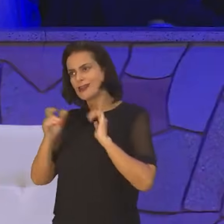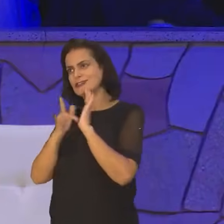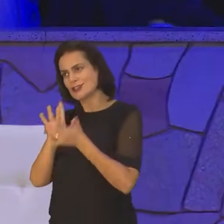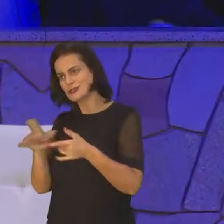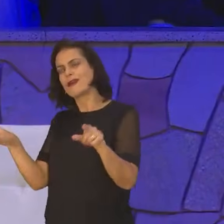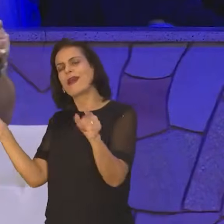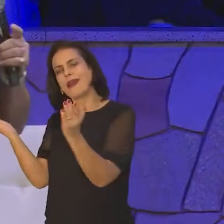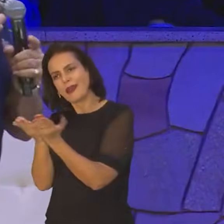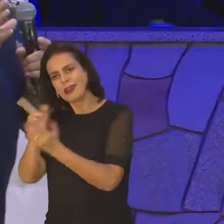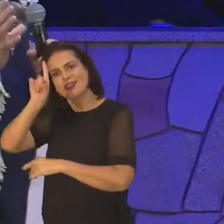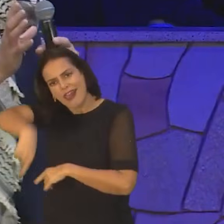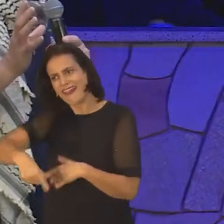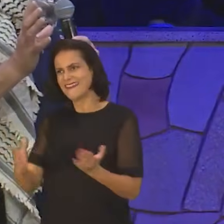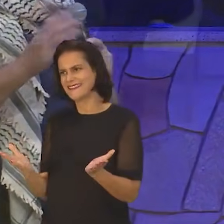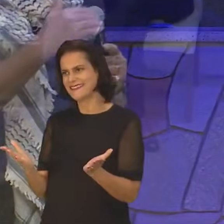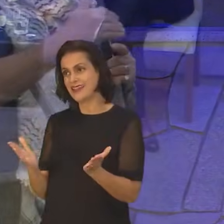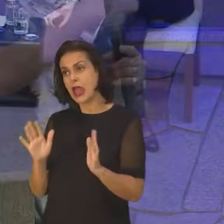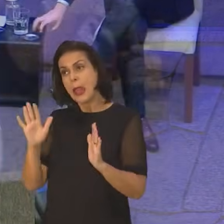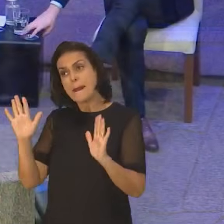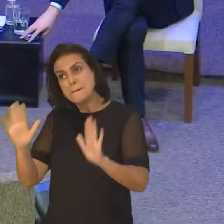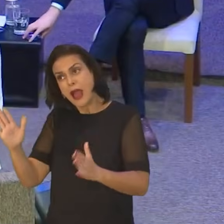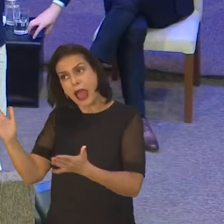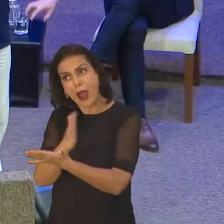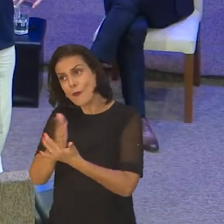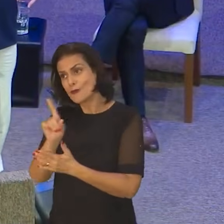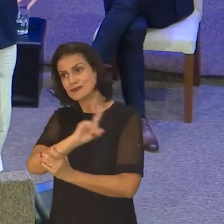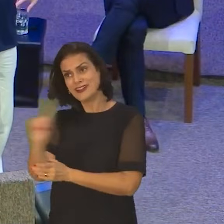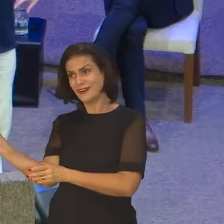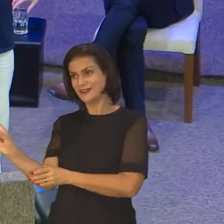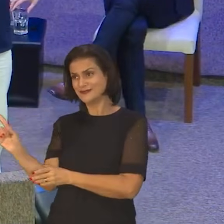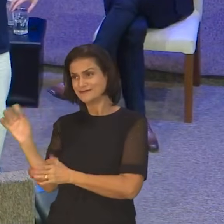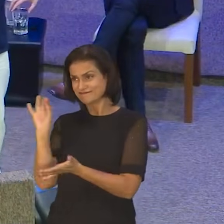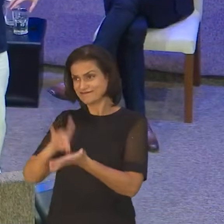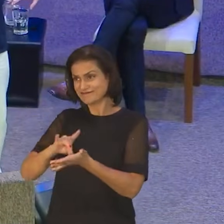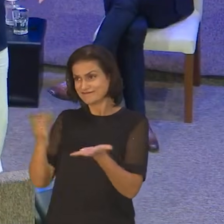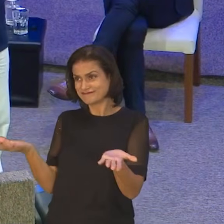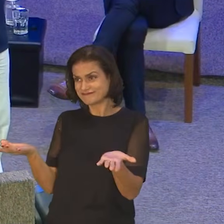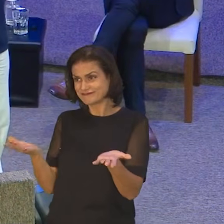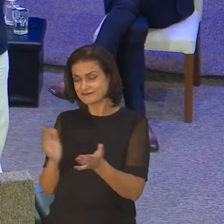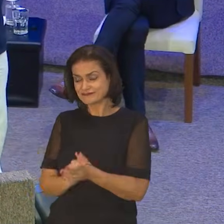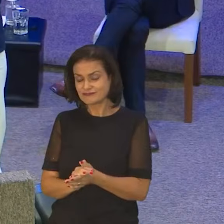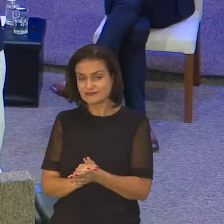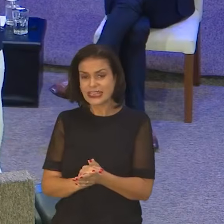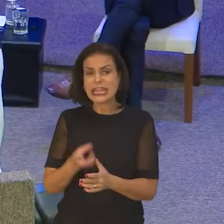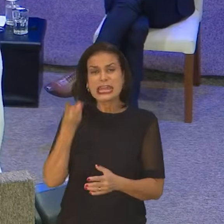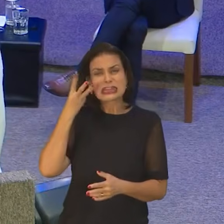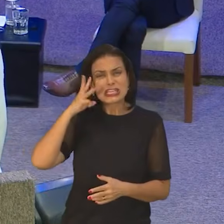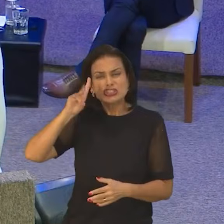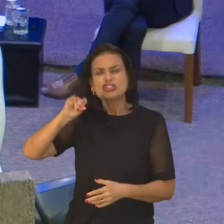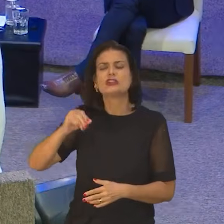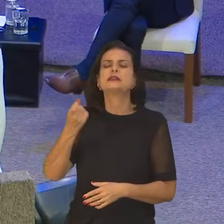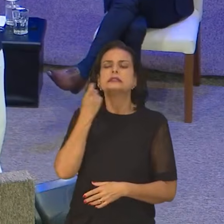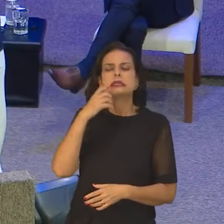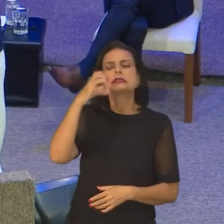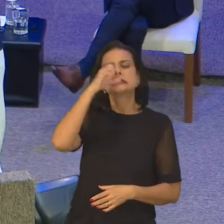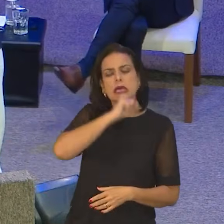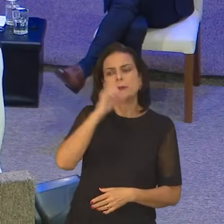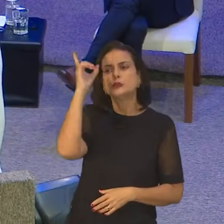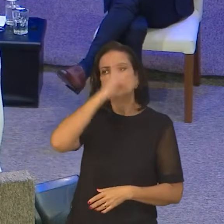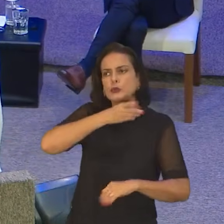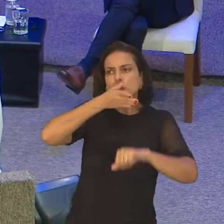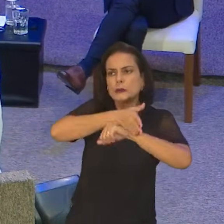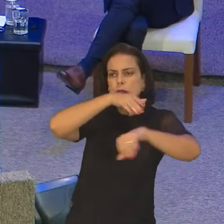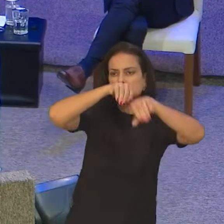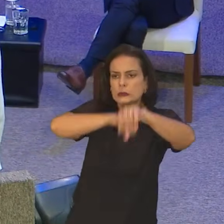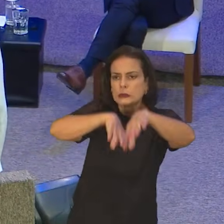Às vezes eu vou para igrejas e dou conferências por 3 dias, sexta, sábado, domingo, 3 aulas por dia. E